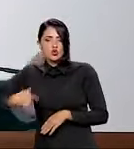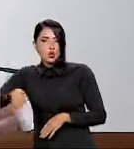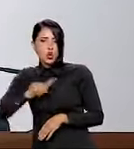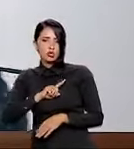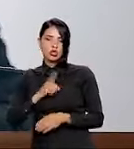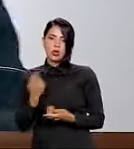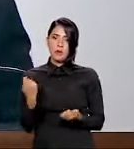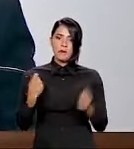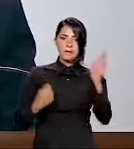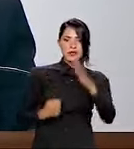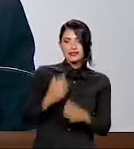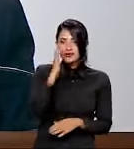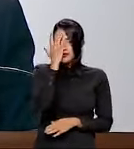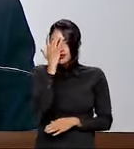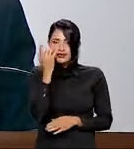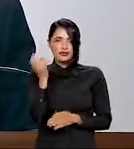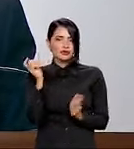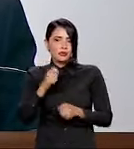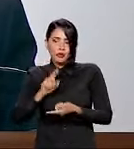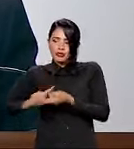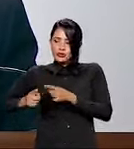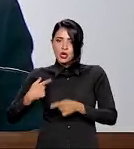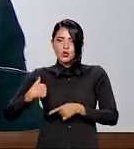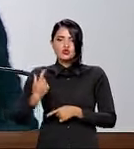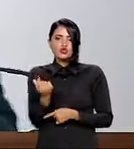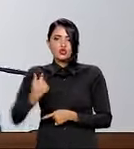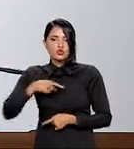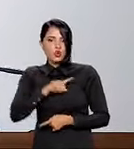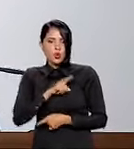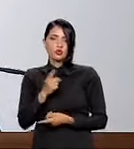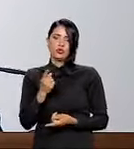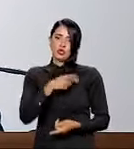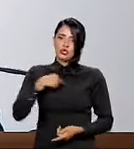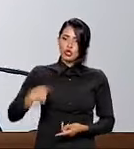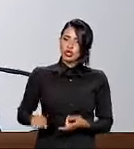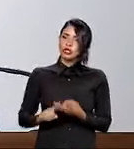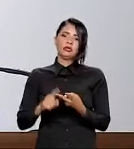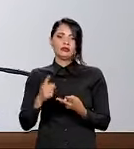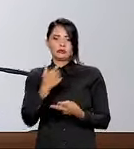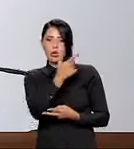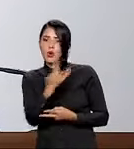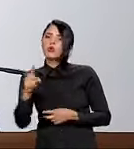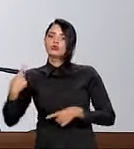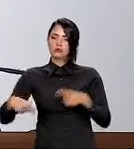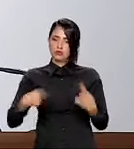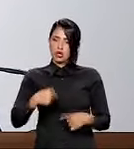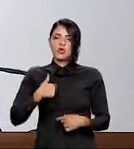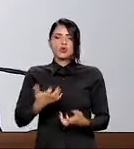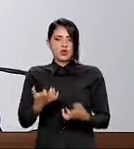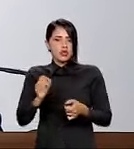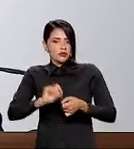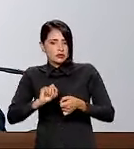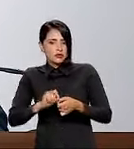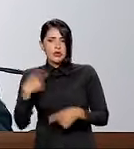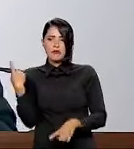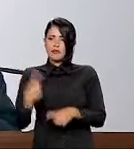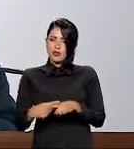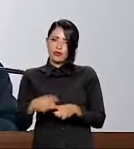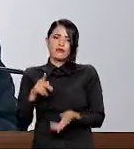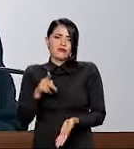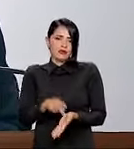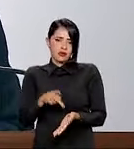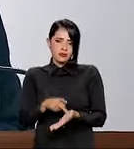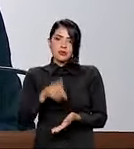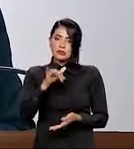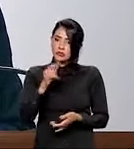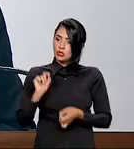não podem negociar, o Brasil e China? Então, essa é uma discussão que eu quero fazer, porque, sinceramente, se